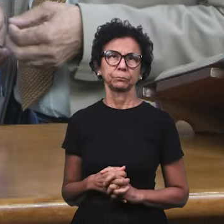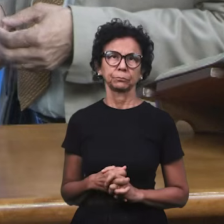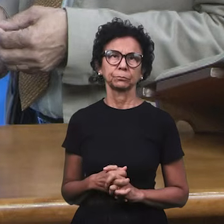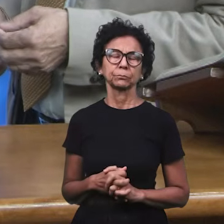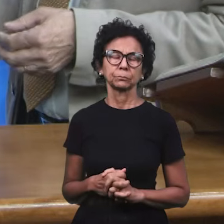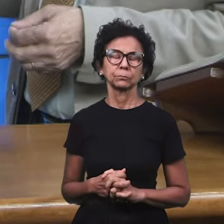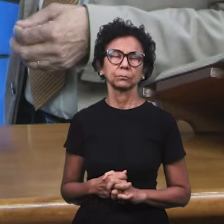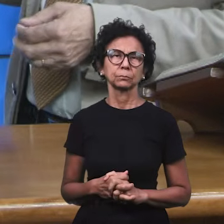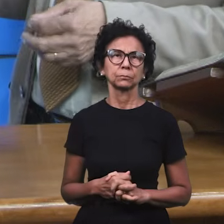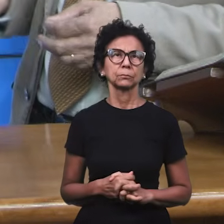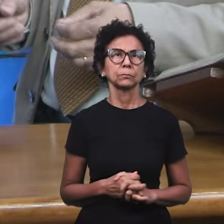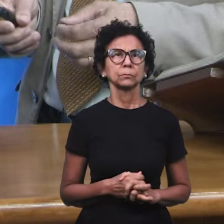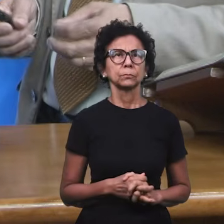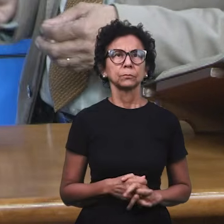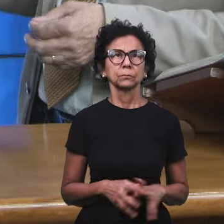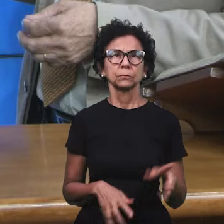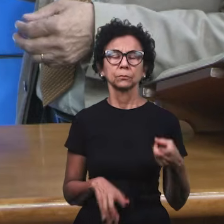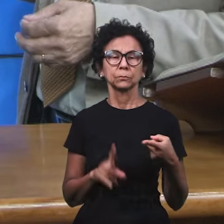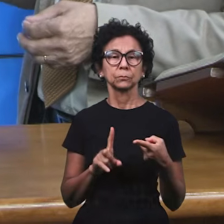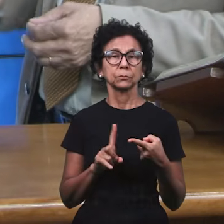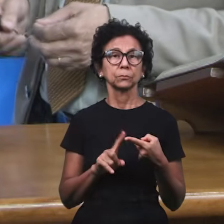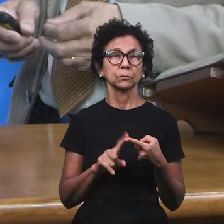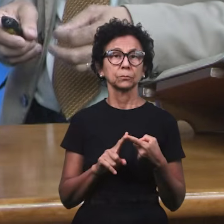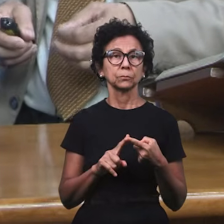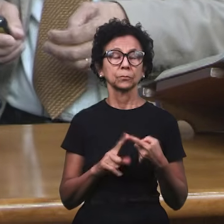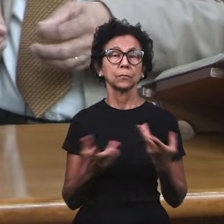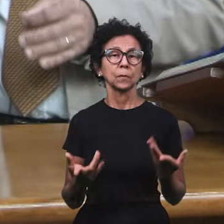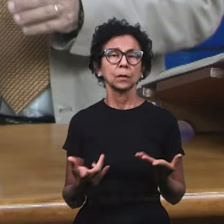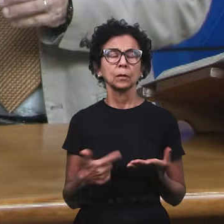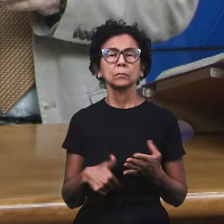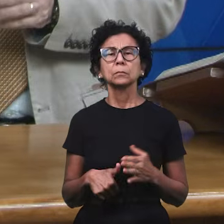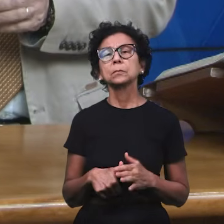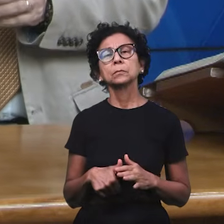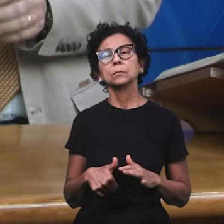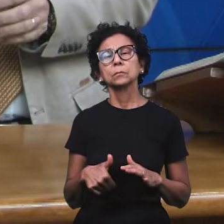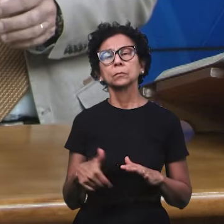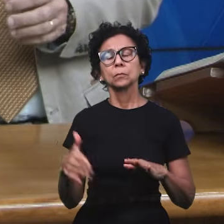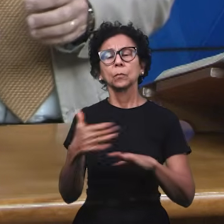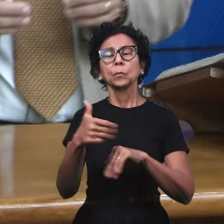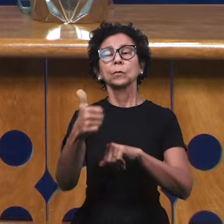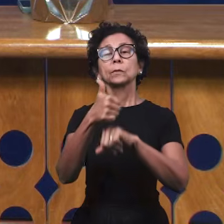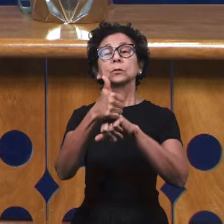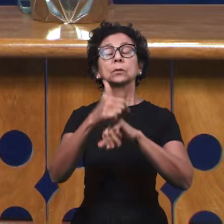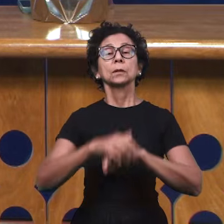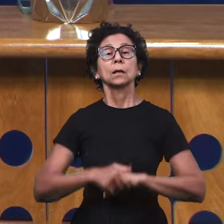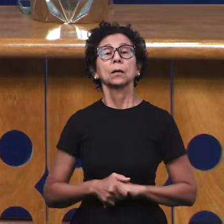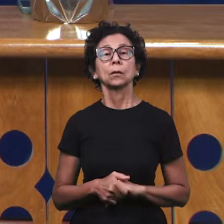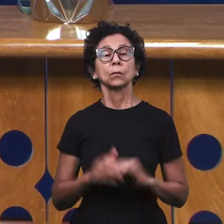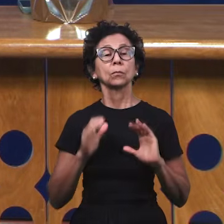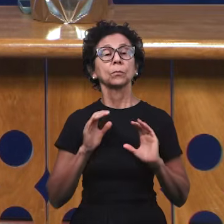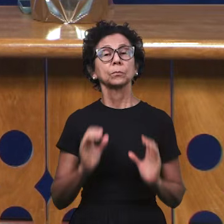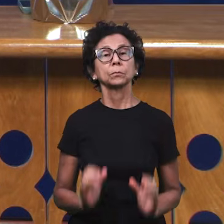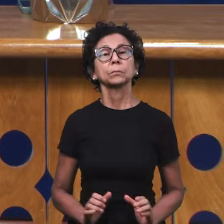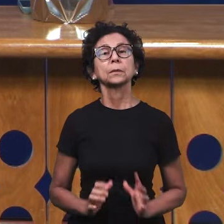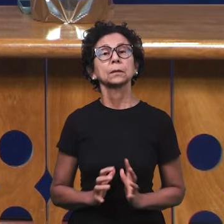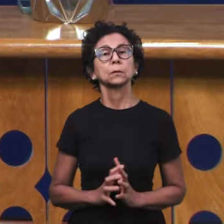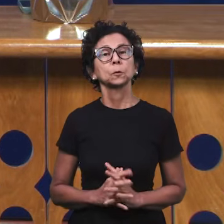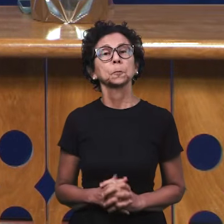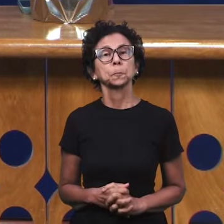vamos começar aqui. O primeiro ponto, no sentido da postura profissional. O primeiro ponto que emerge para nós